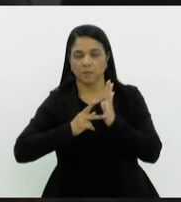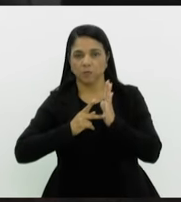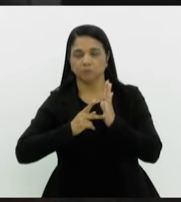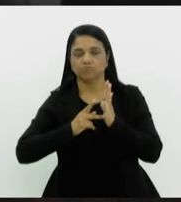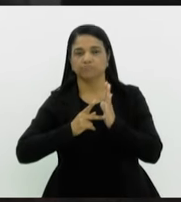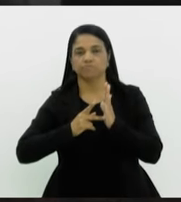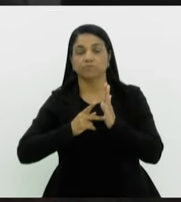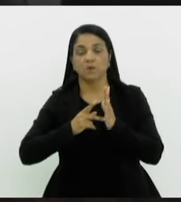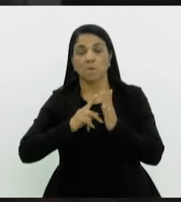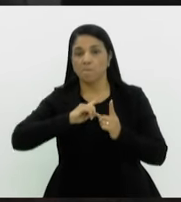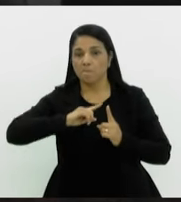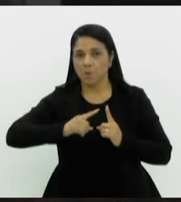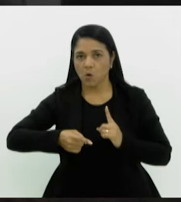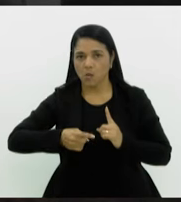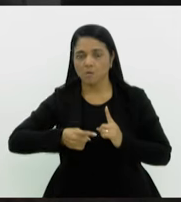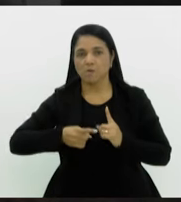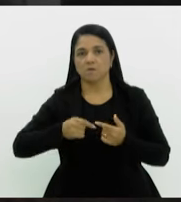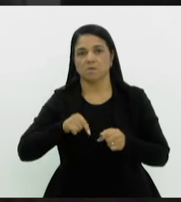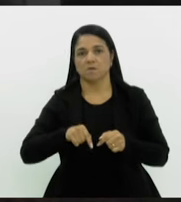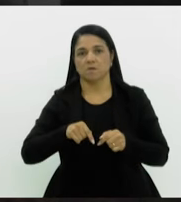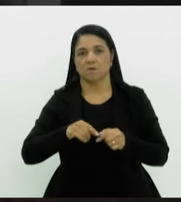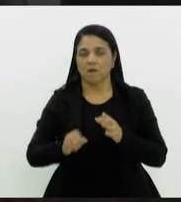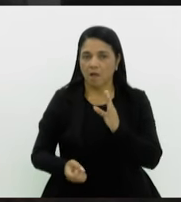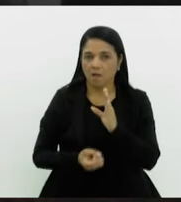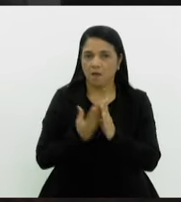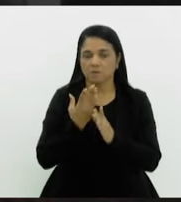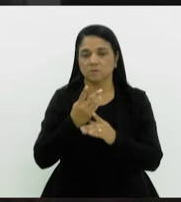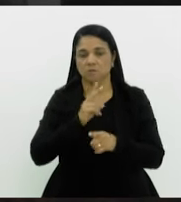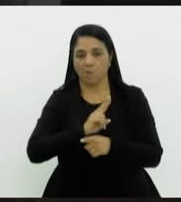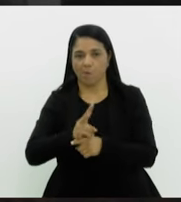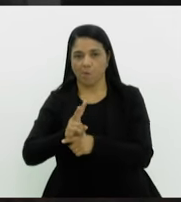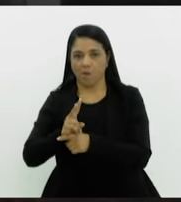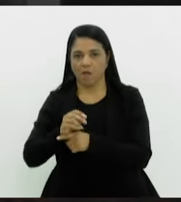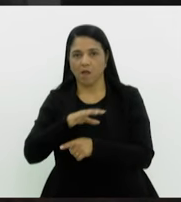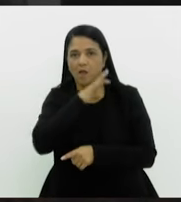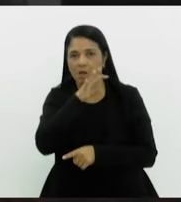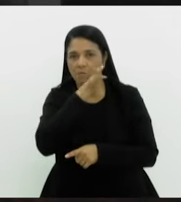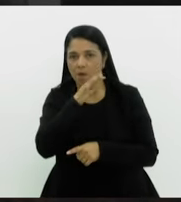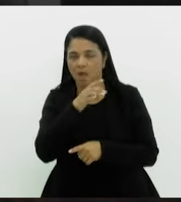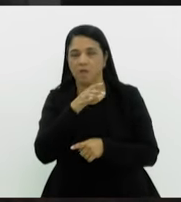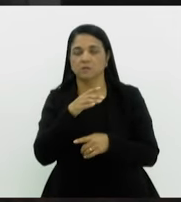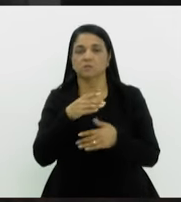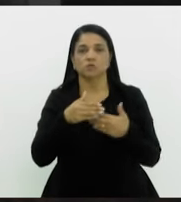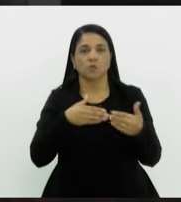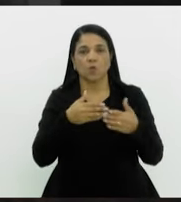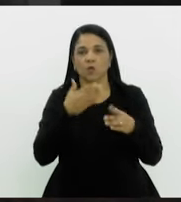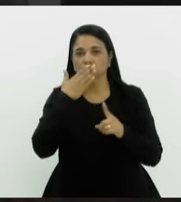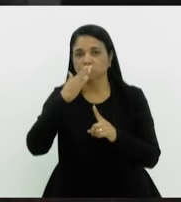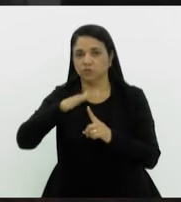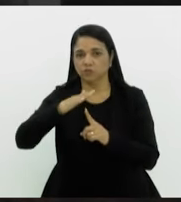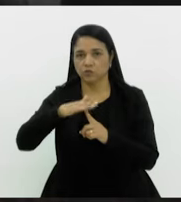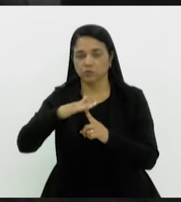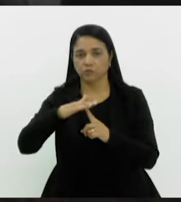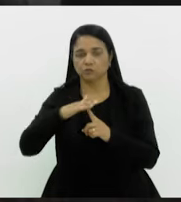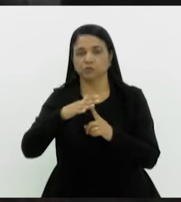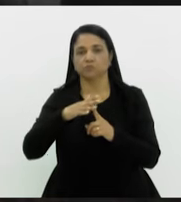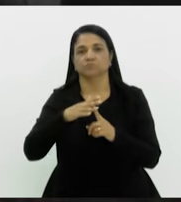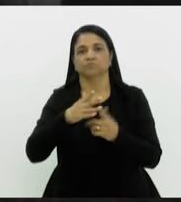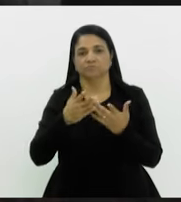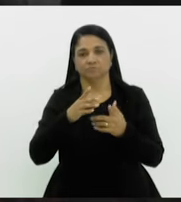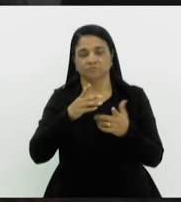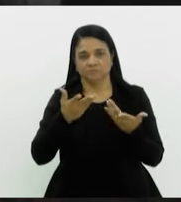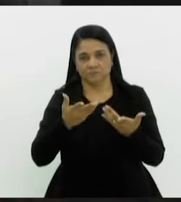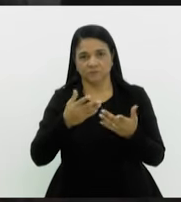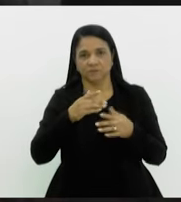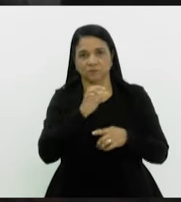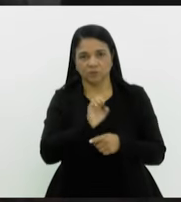forma genérica a criação e a guarda de animais de qualquer espécie nas unidades autônomas no âmbito do Estado